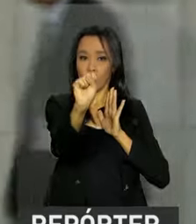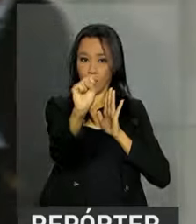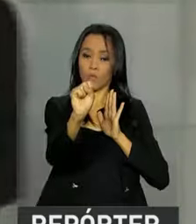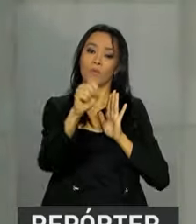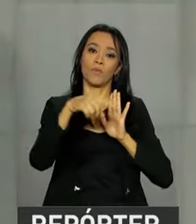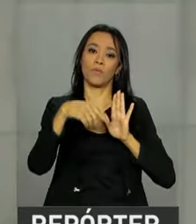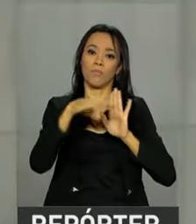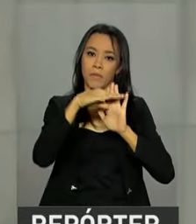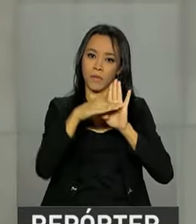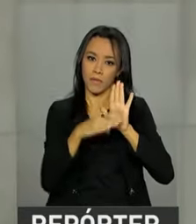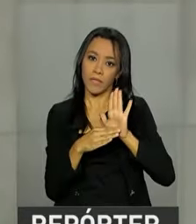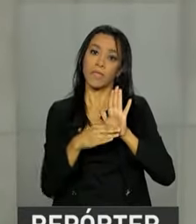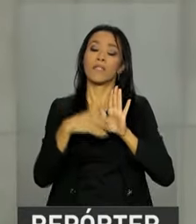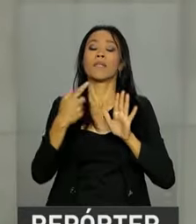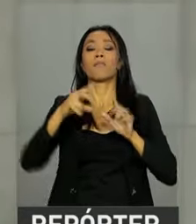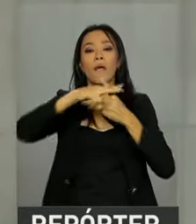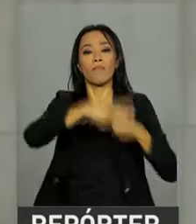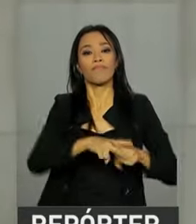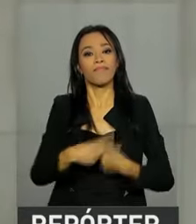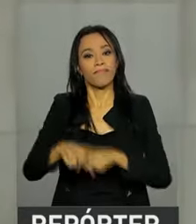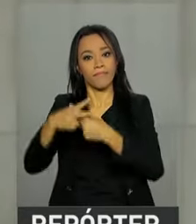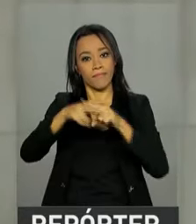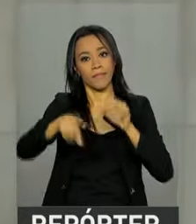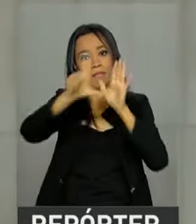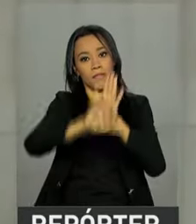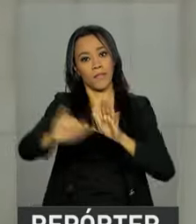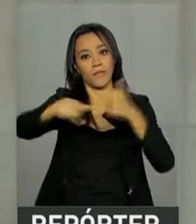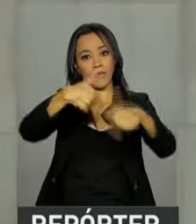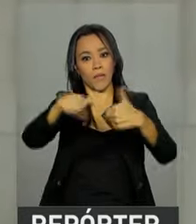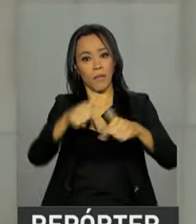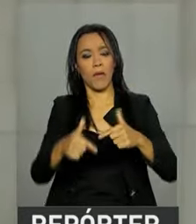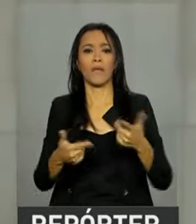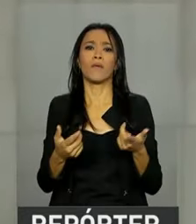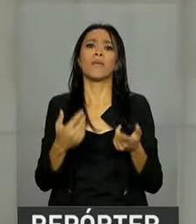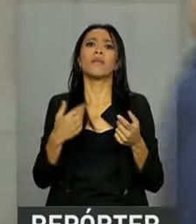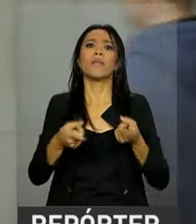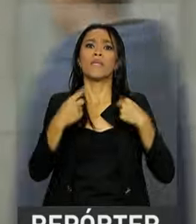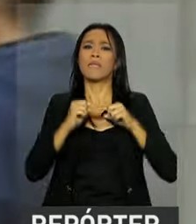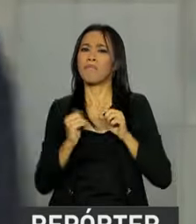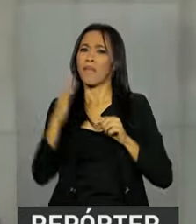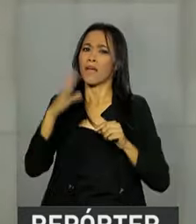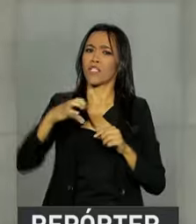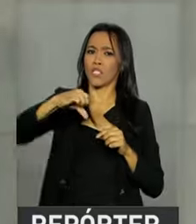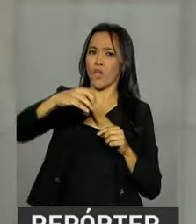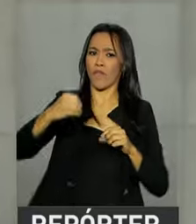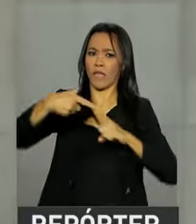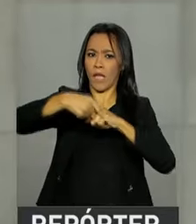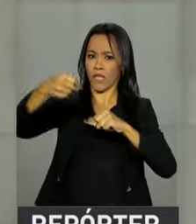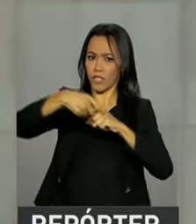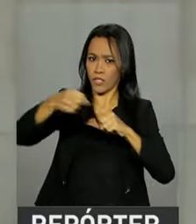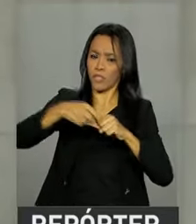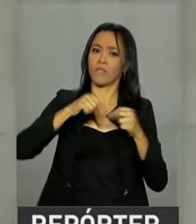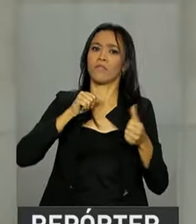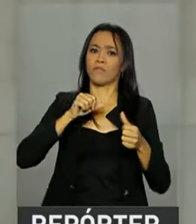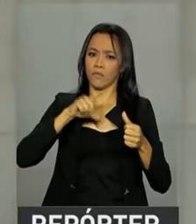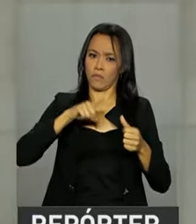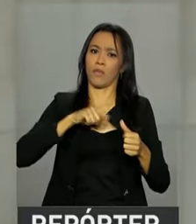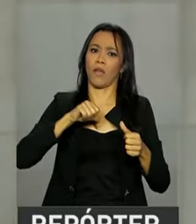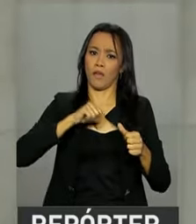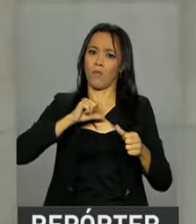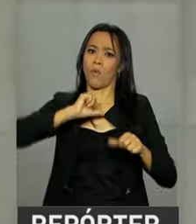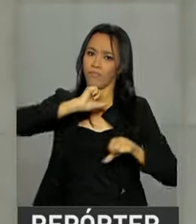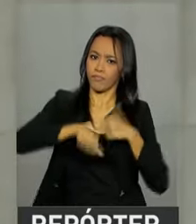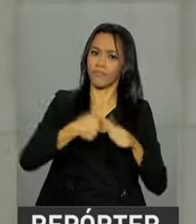trabalhistas da CLT e E além disso altera mais de 90 artigos é o Rogério Marinho